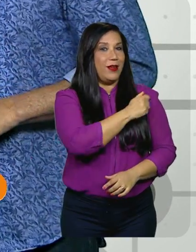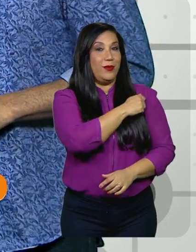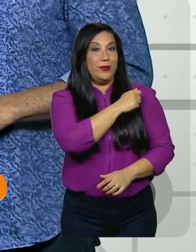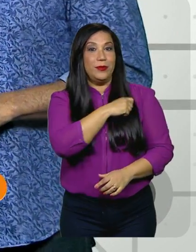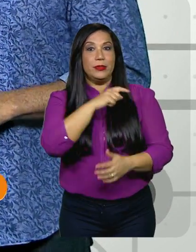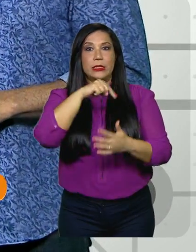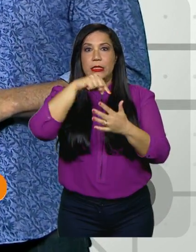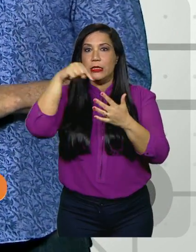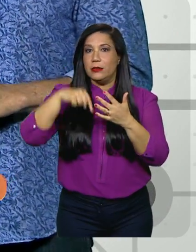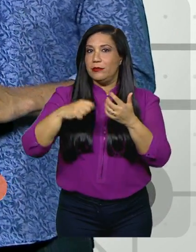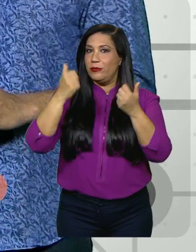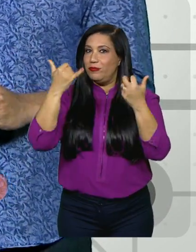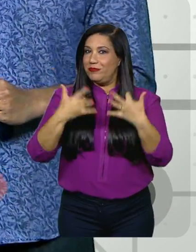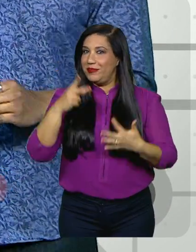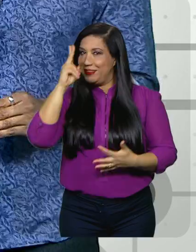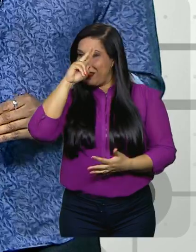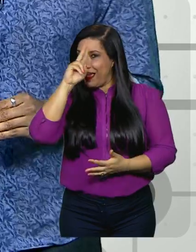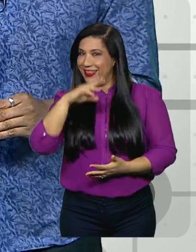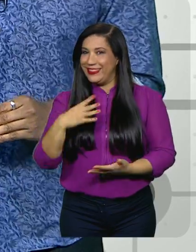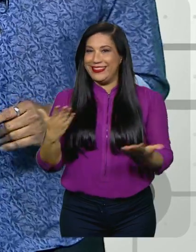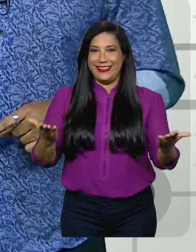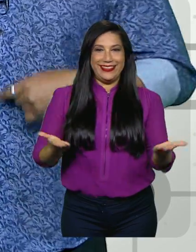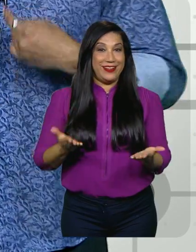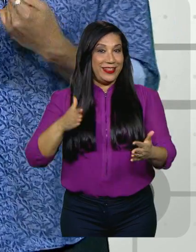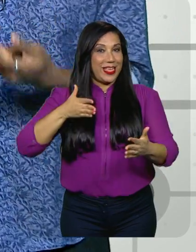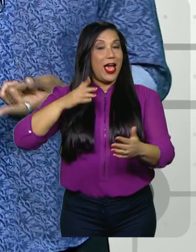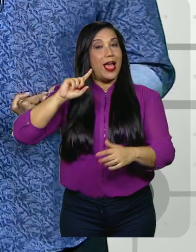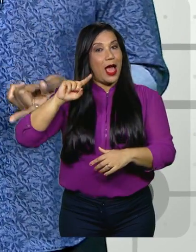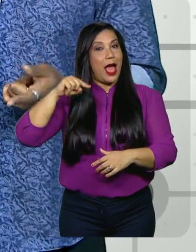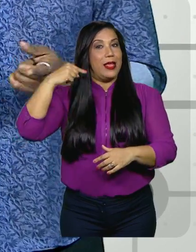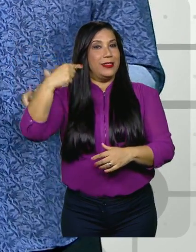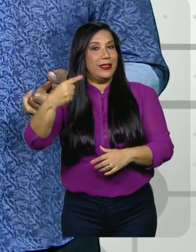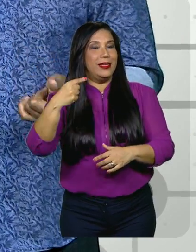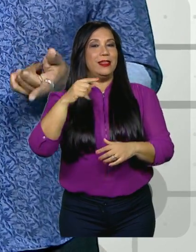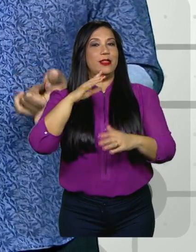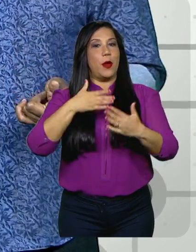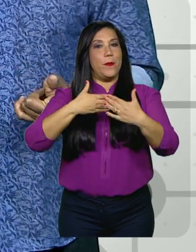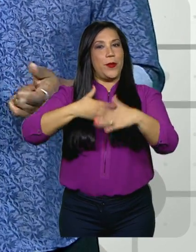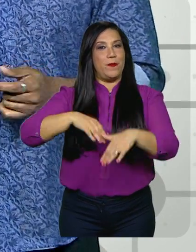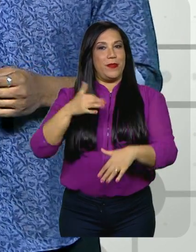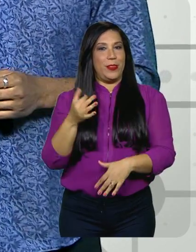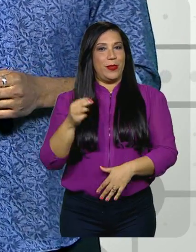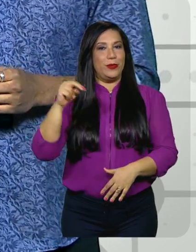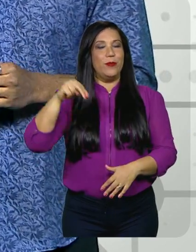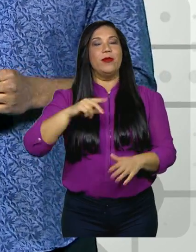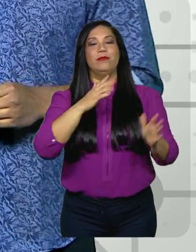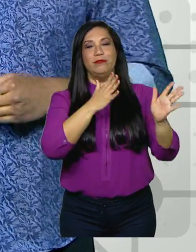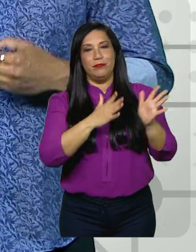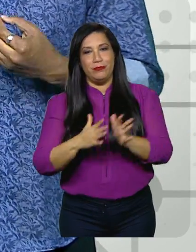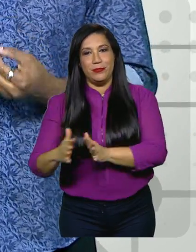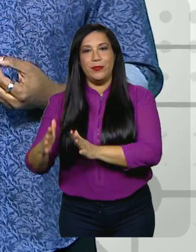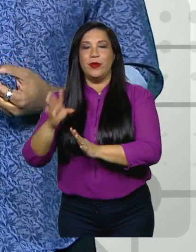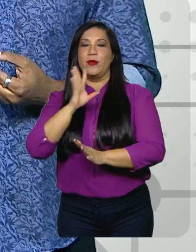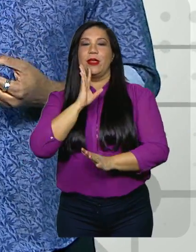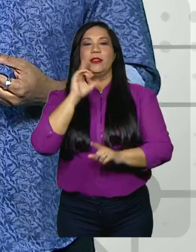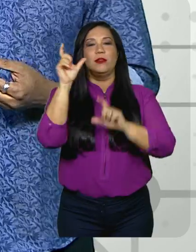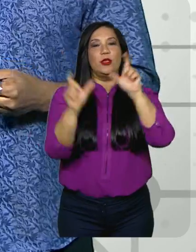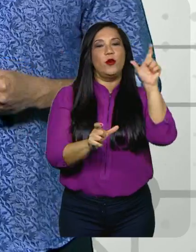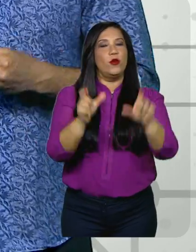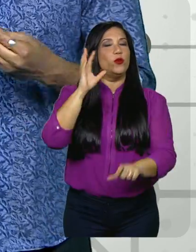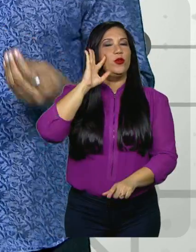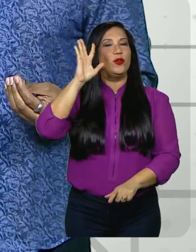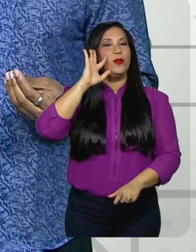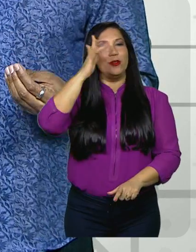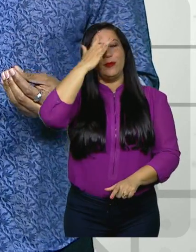tem cada história, Eliane. De hoje até depois da segunda prova, em 10 de novembro, a gente vai saber os sonhos dessas